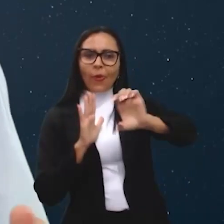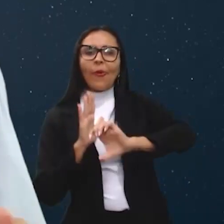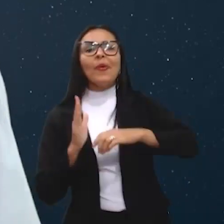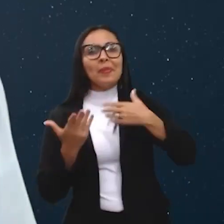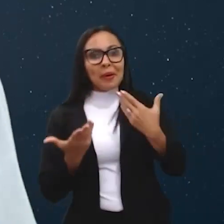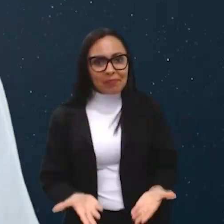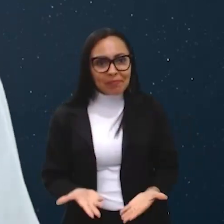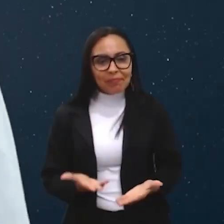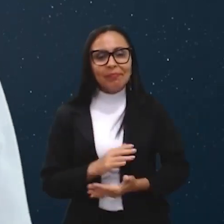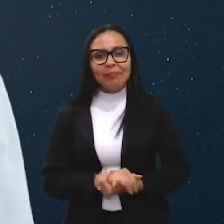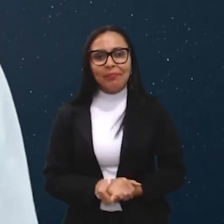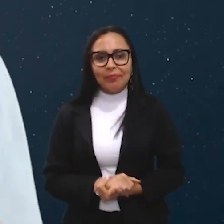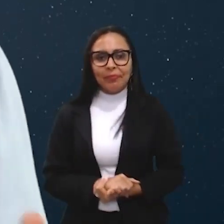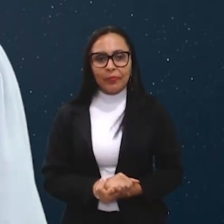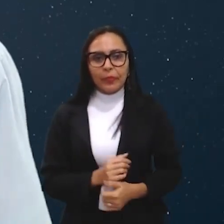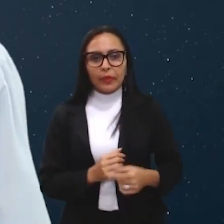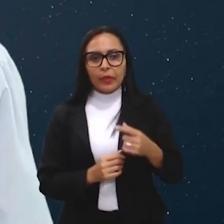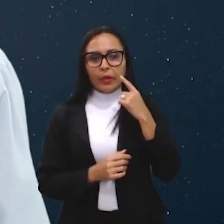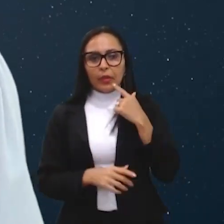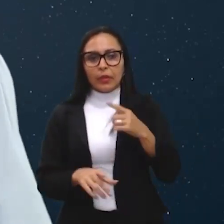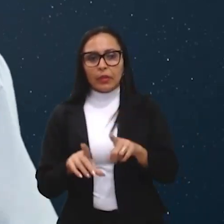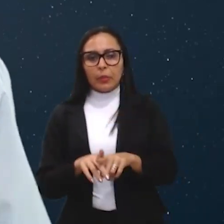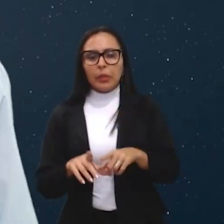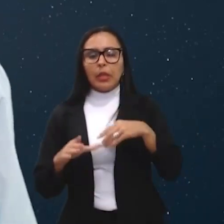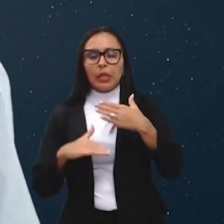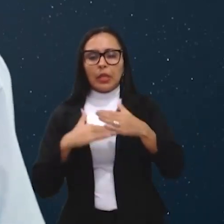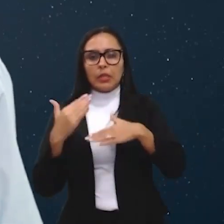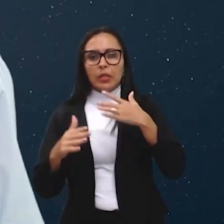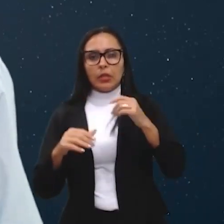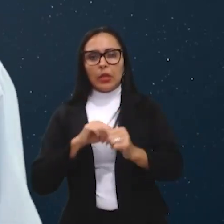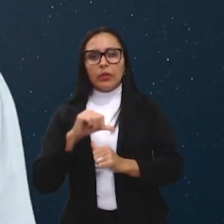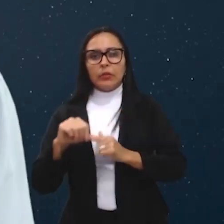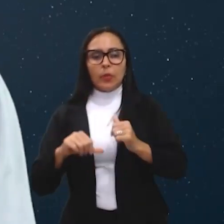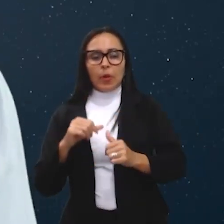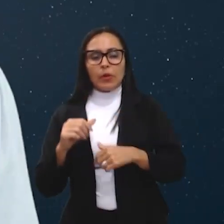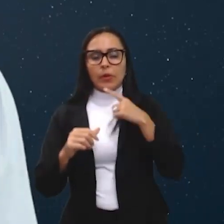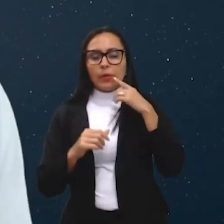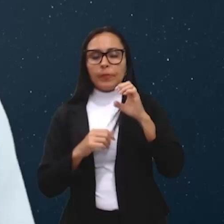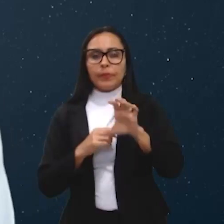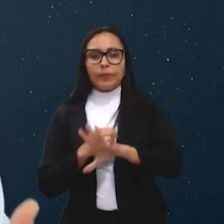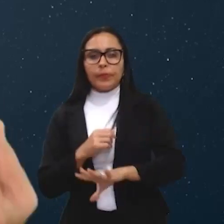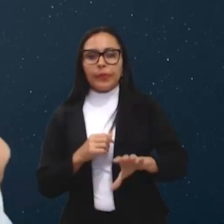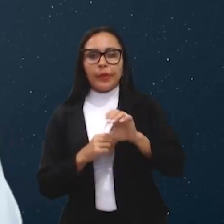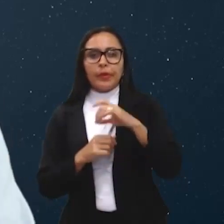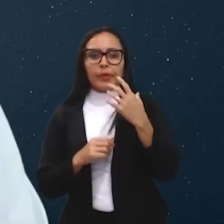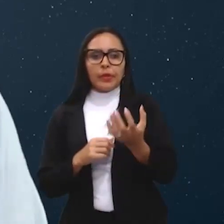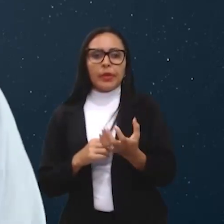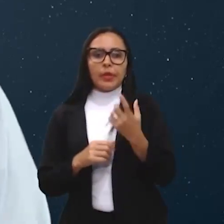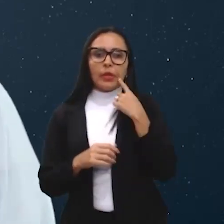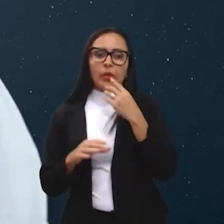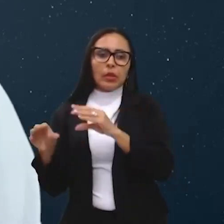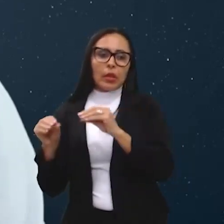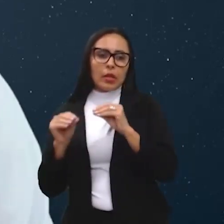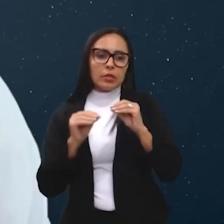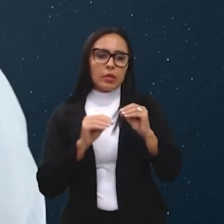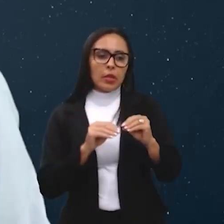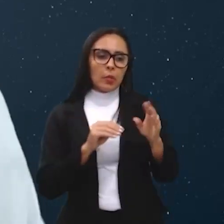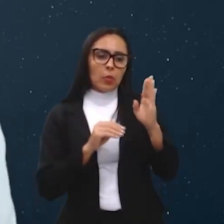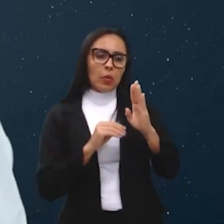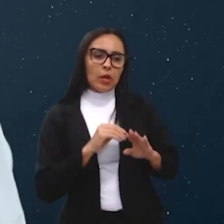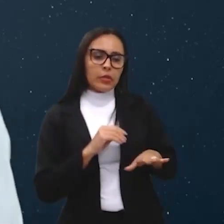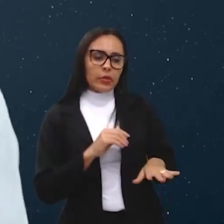abismado, né? E com o que estava acontecendo das transformações estéticas na Europa. E querendo trazer para a gente também